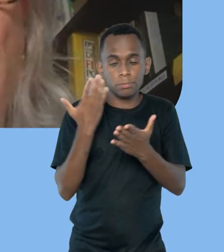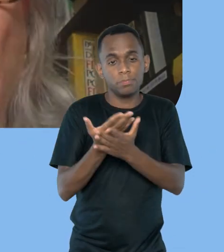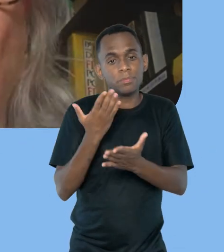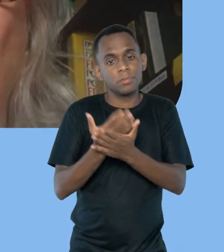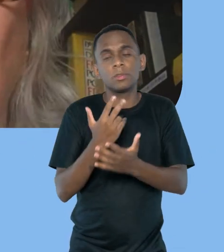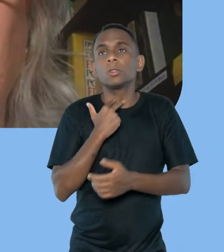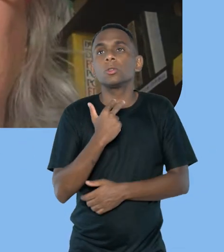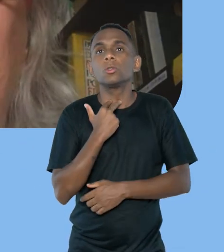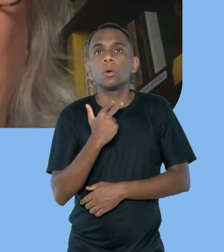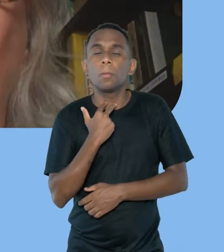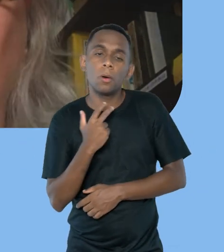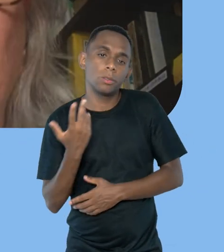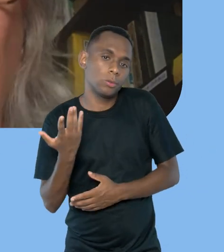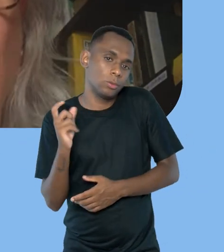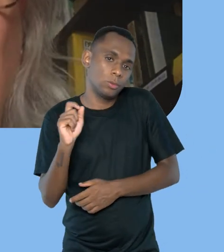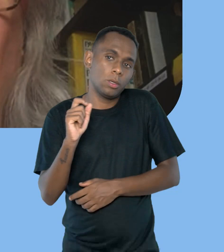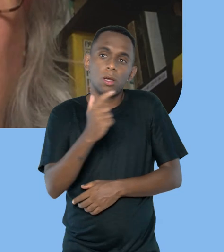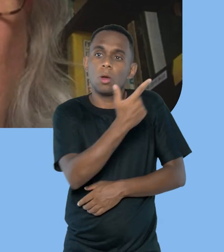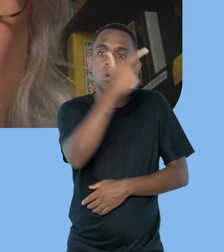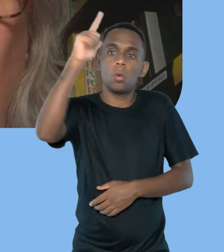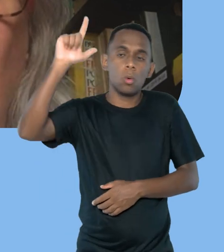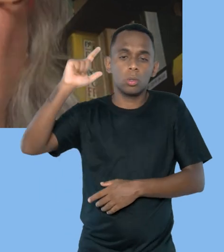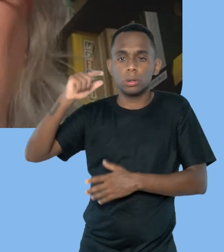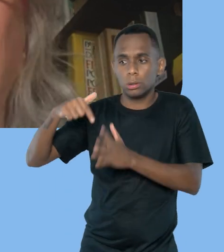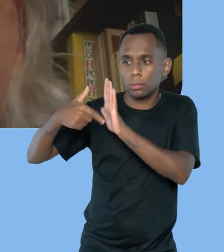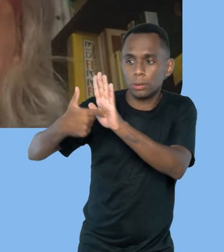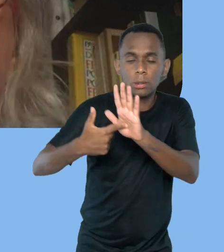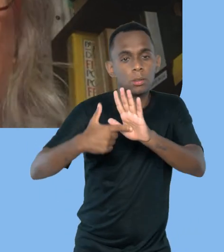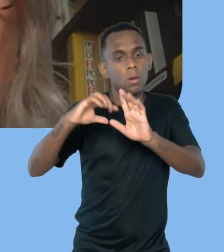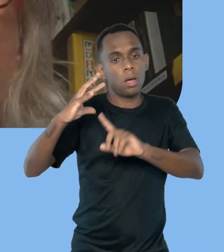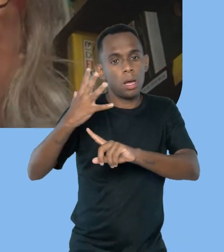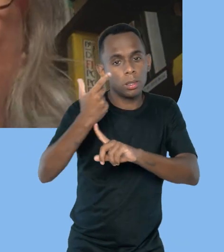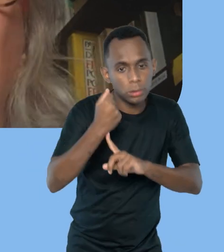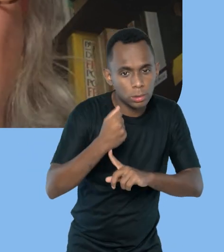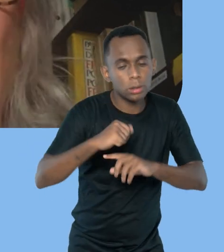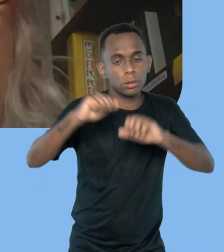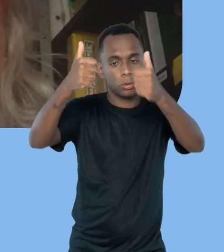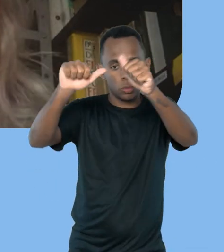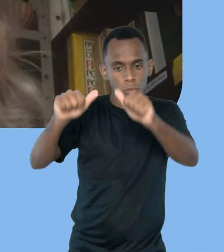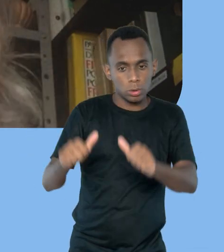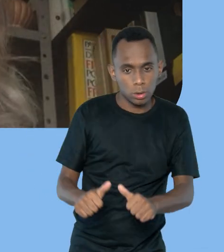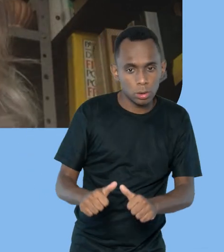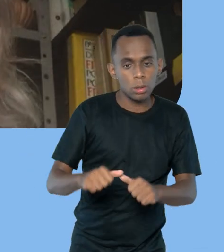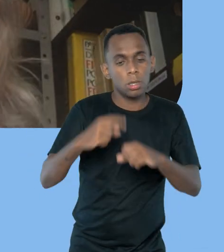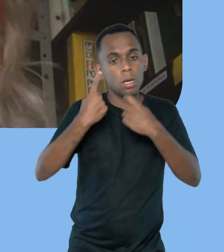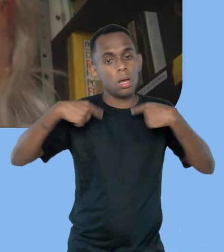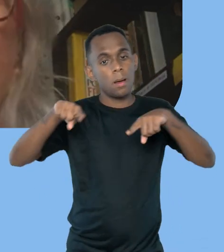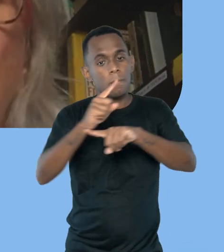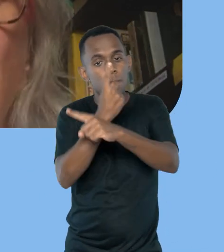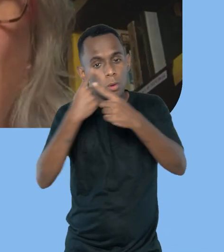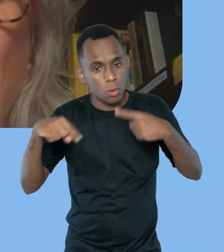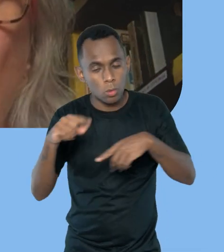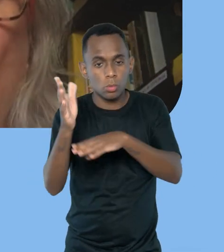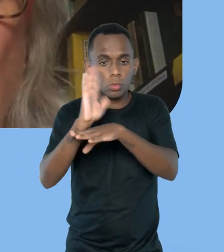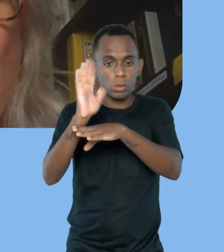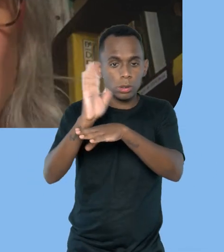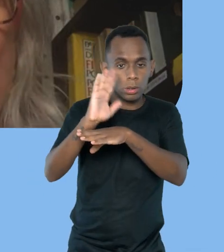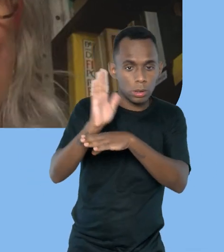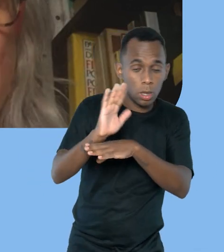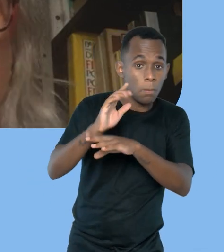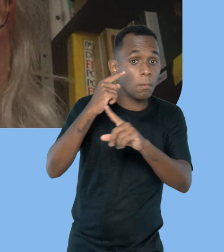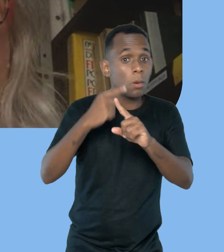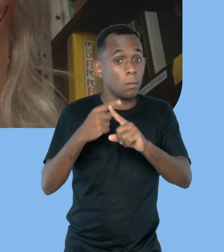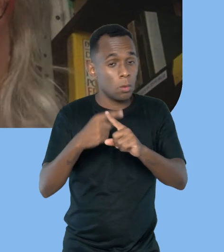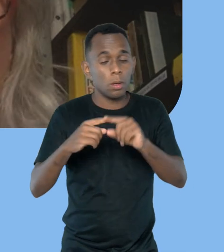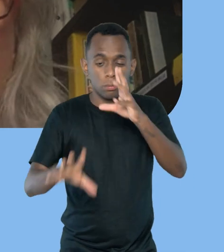gente não pode desconsiderar as outras manifestações artísticas. As artes plásticas, a música, o cinema, porque